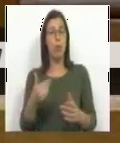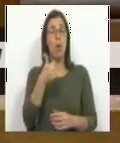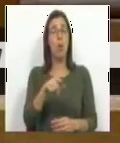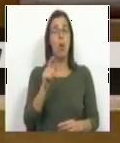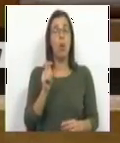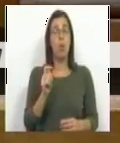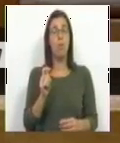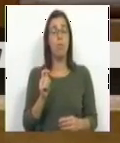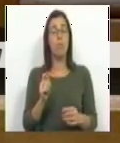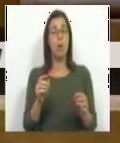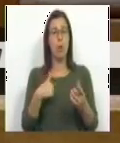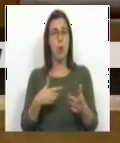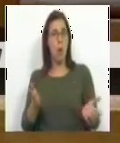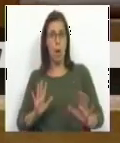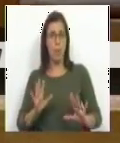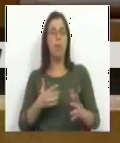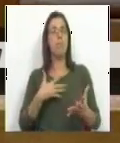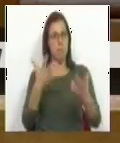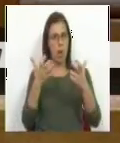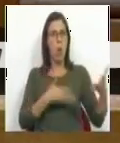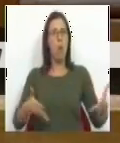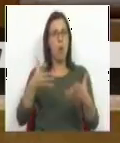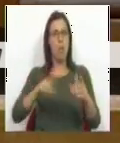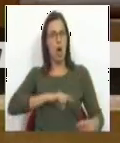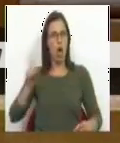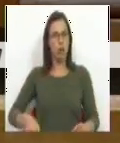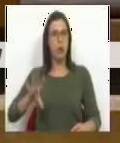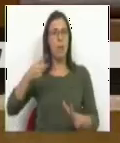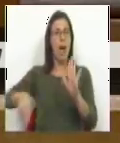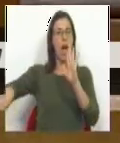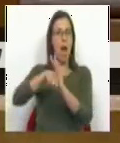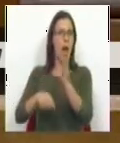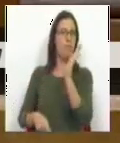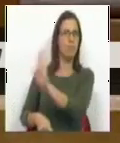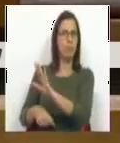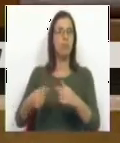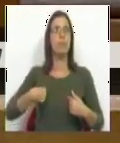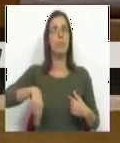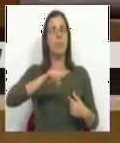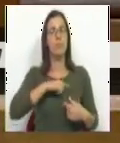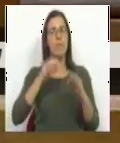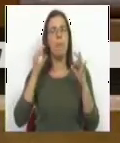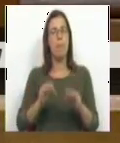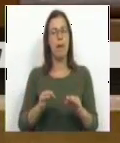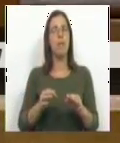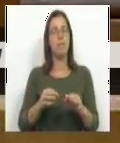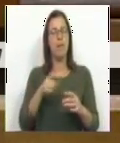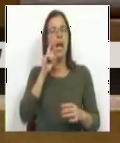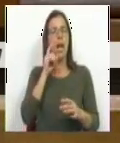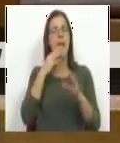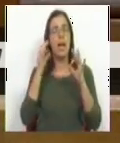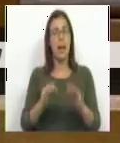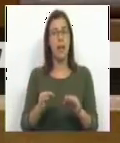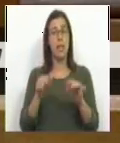Bloco de Esquerda, não abdicamos de um caminho que liberte o país da chantagem e seremos em cada momento a